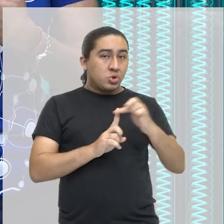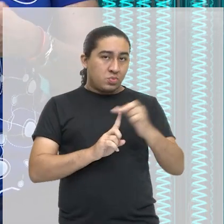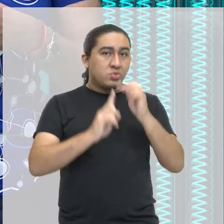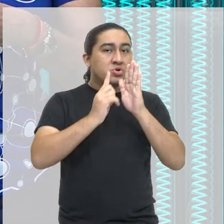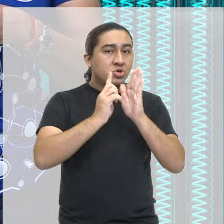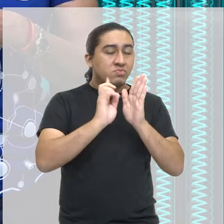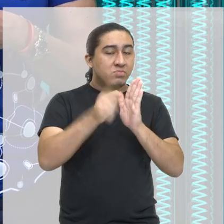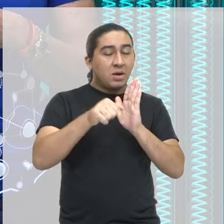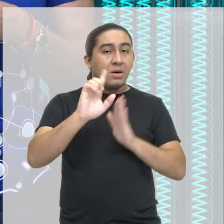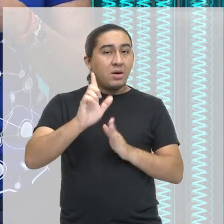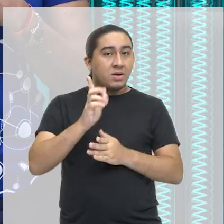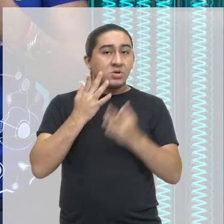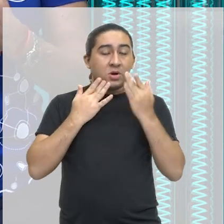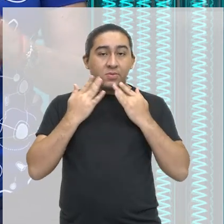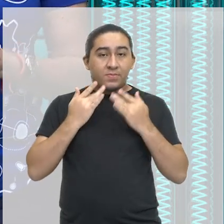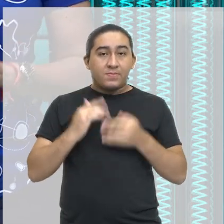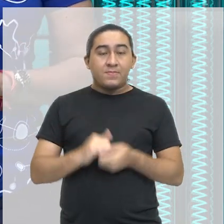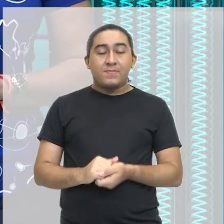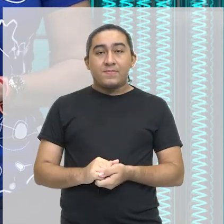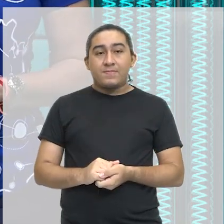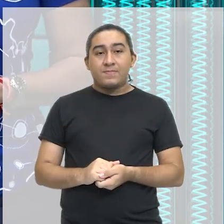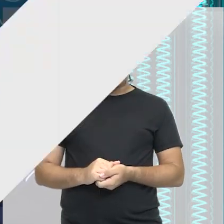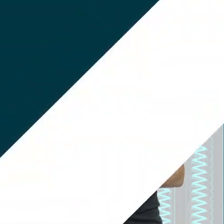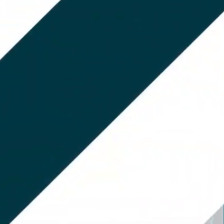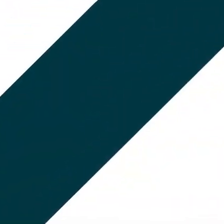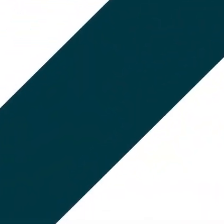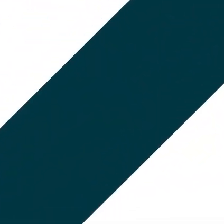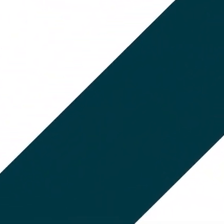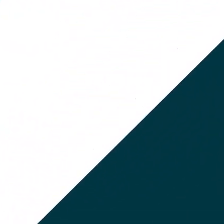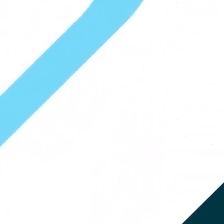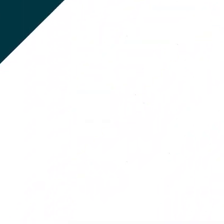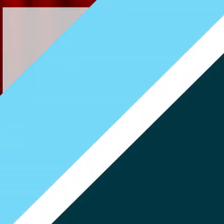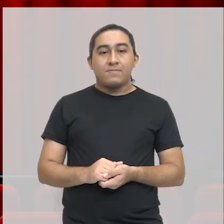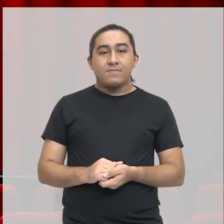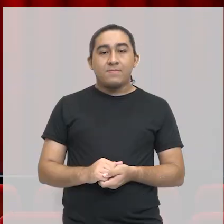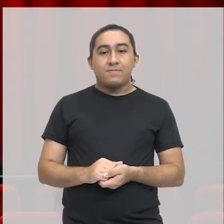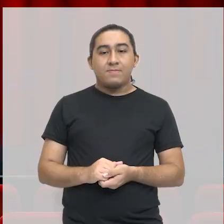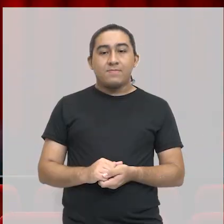gente vai ver os estilos de teatro.